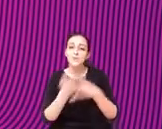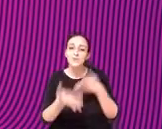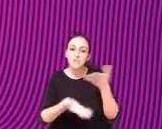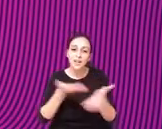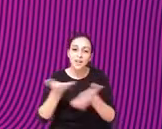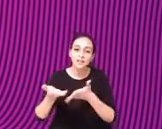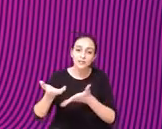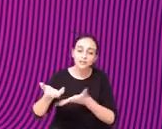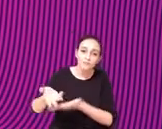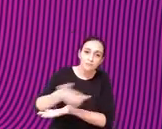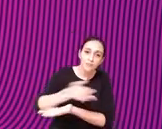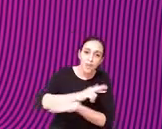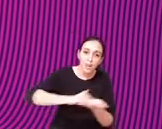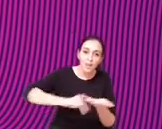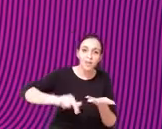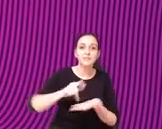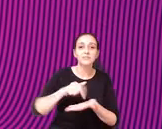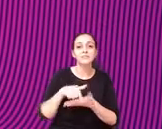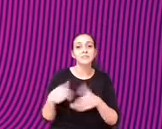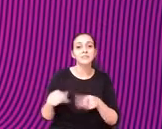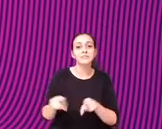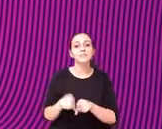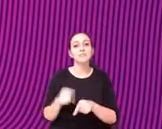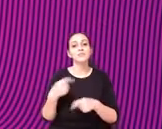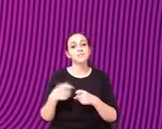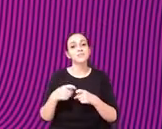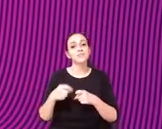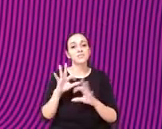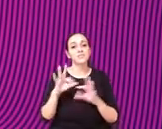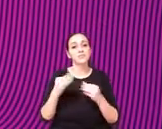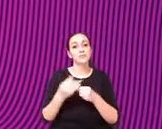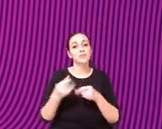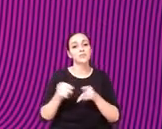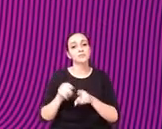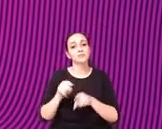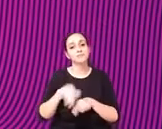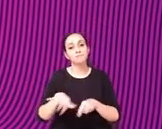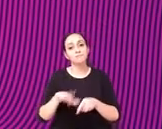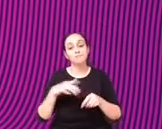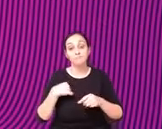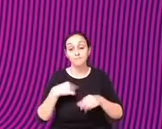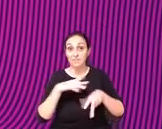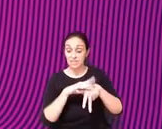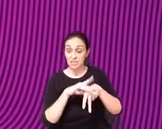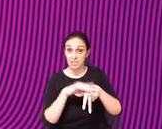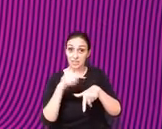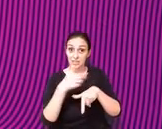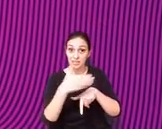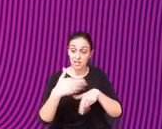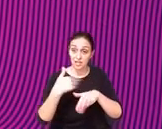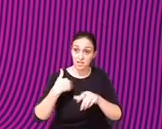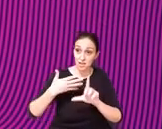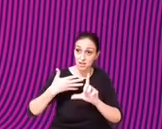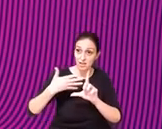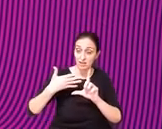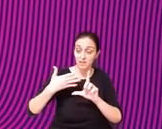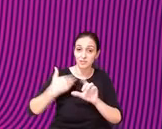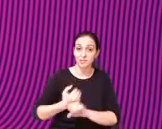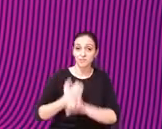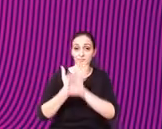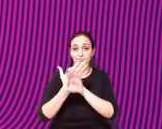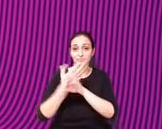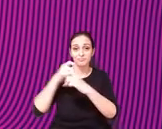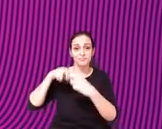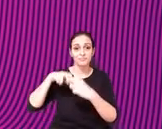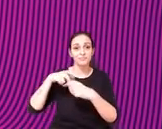as pontas da medicina de família até o paciente por telemedicina. E